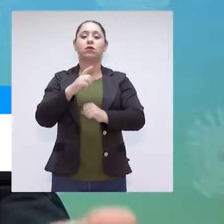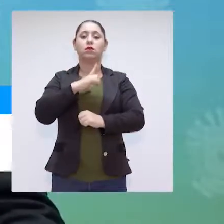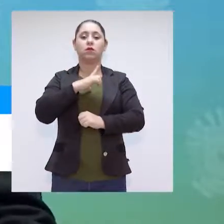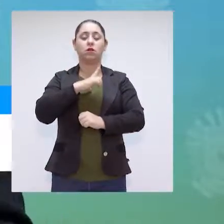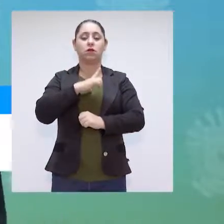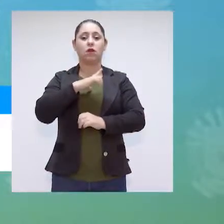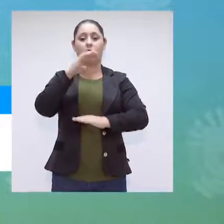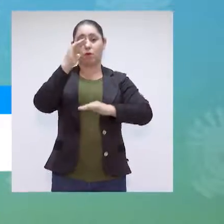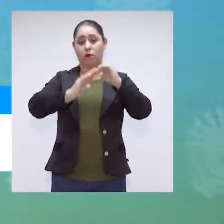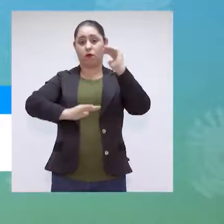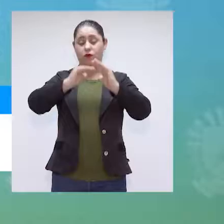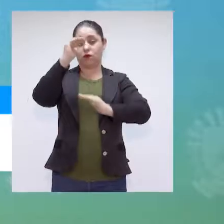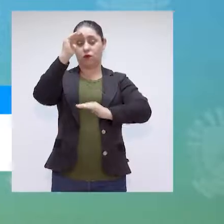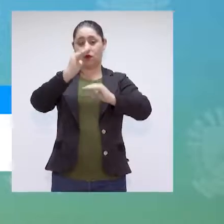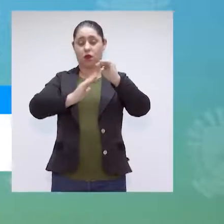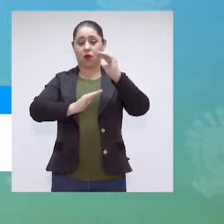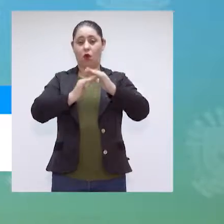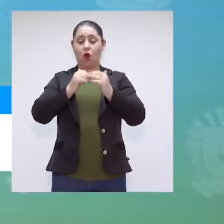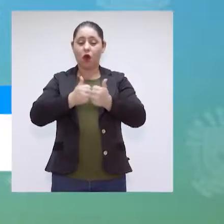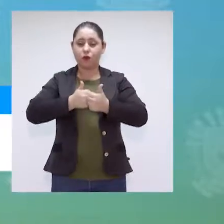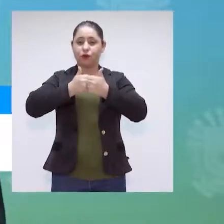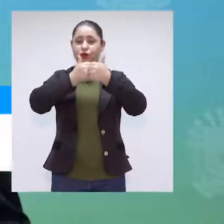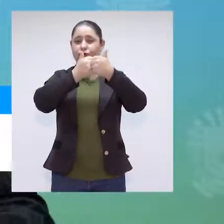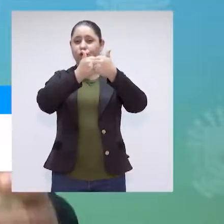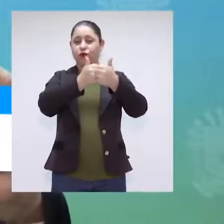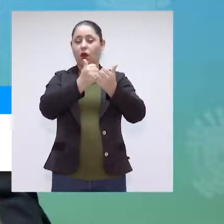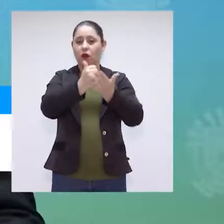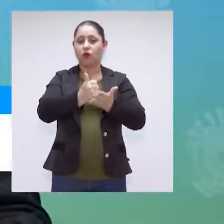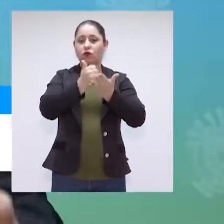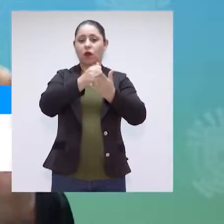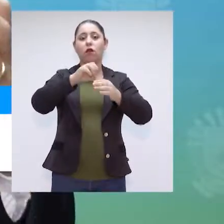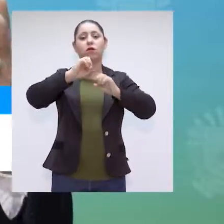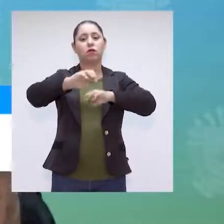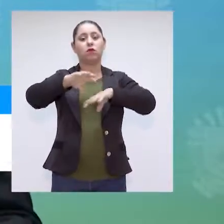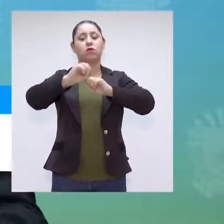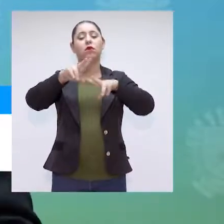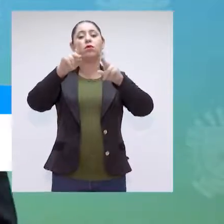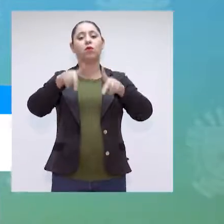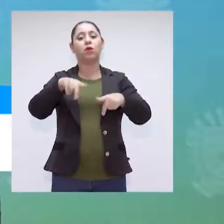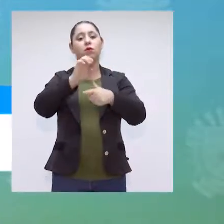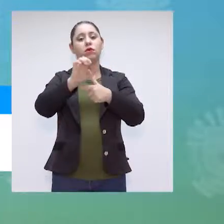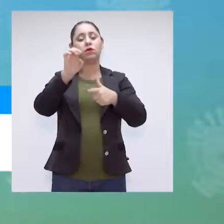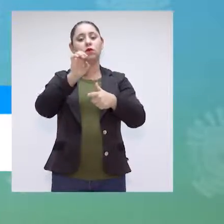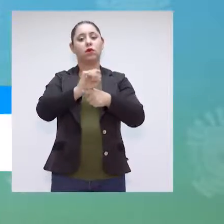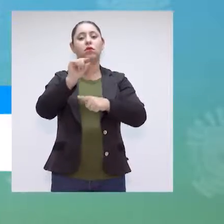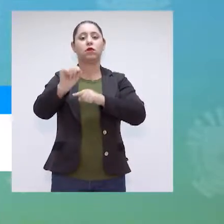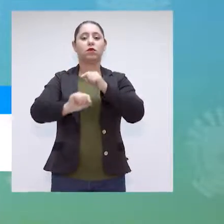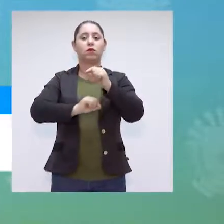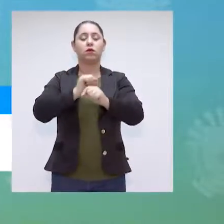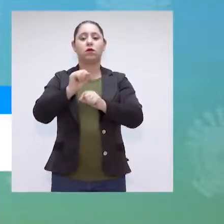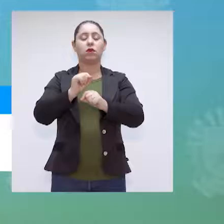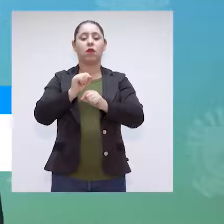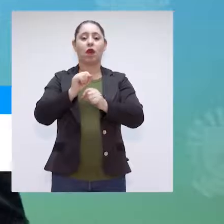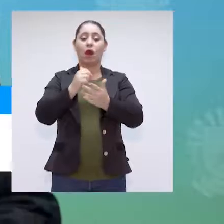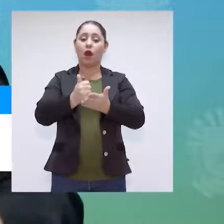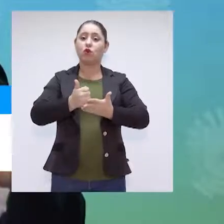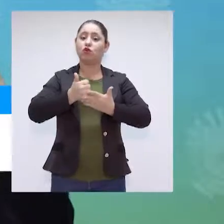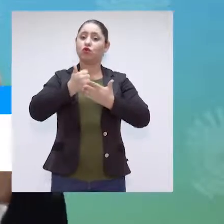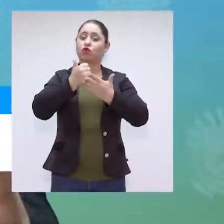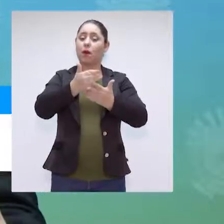e nós possamos contar com esses profissionais auxiliando na educação pública do nosso estado